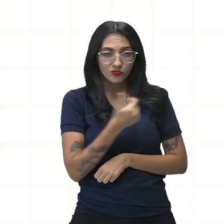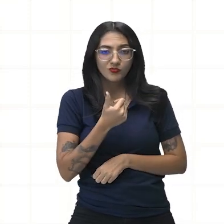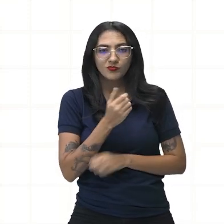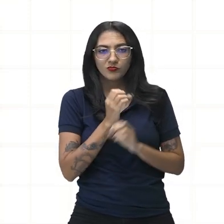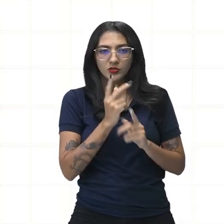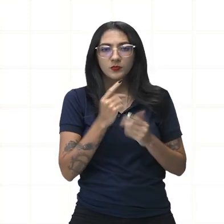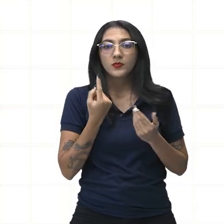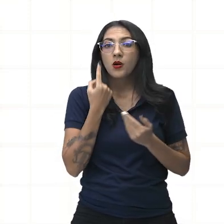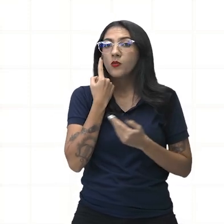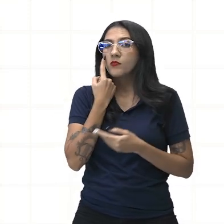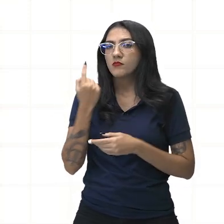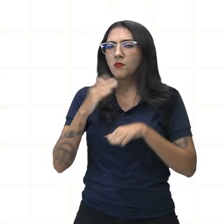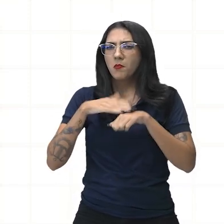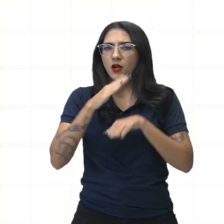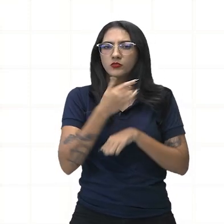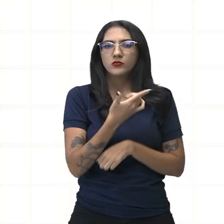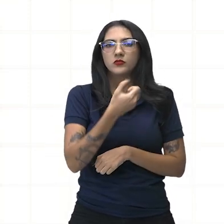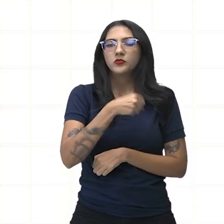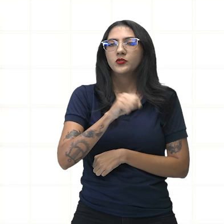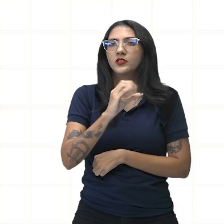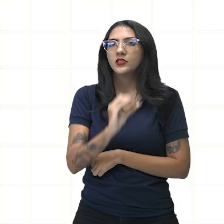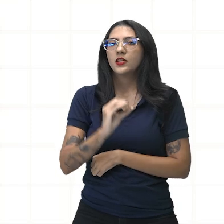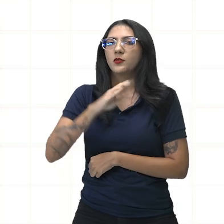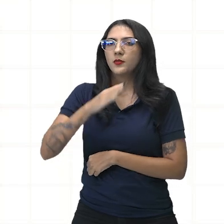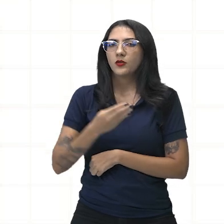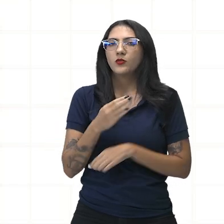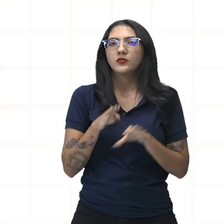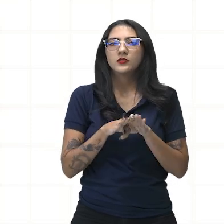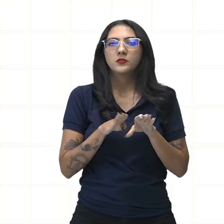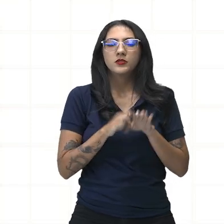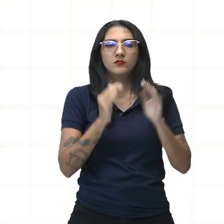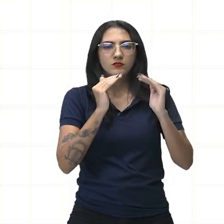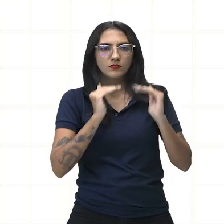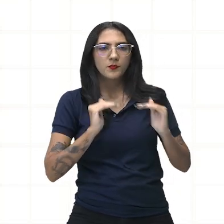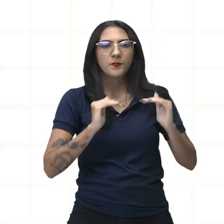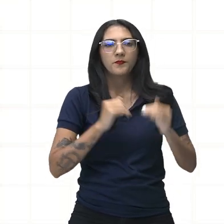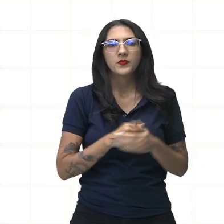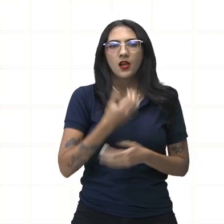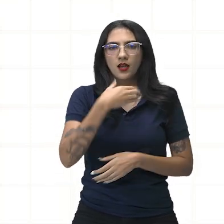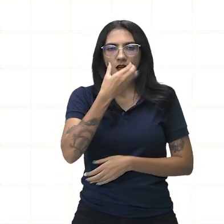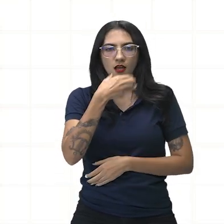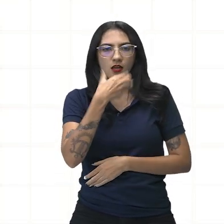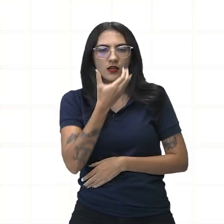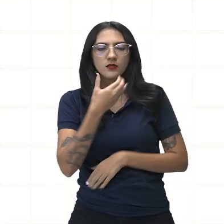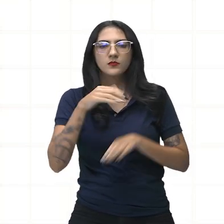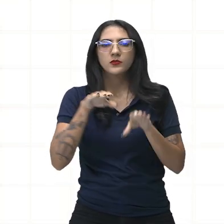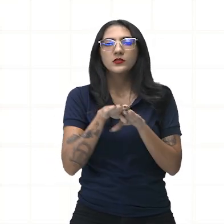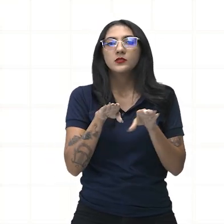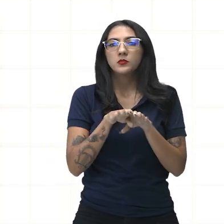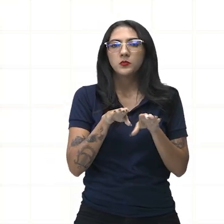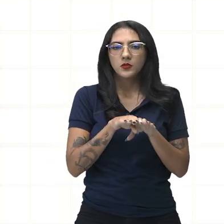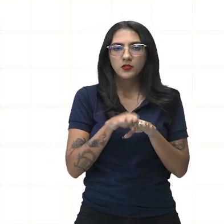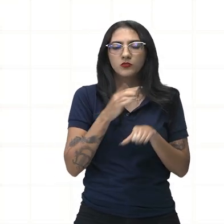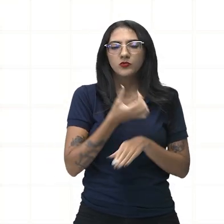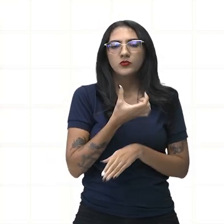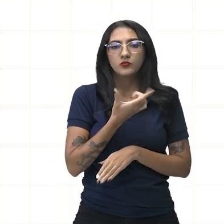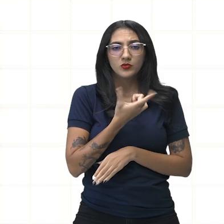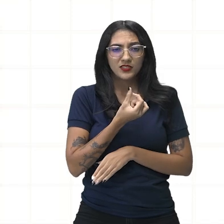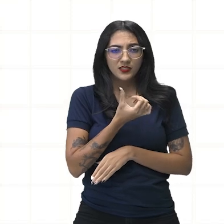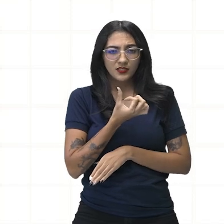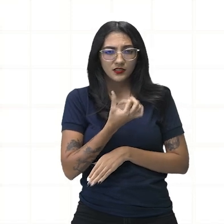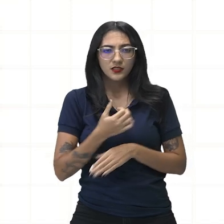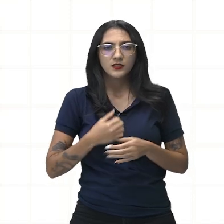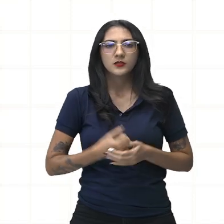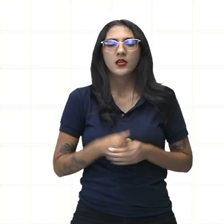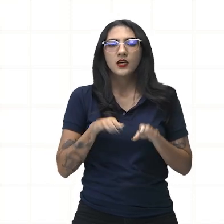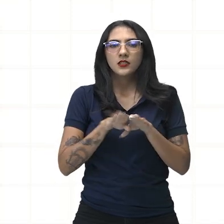de 280 bilhões de dólares também. A Apple, mais de 260 bilhões de dólares. A Toyota,